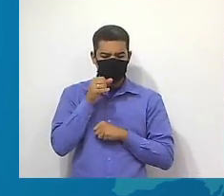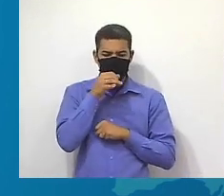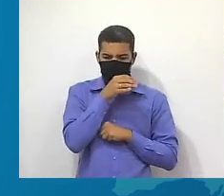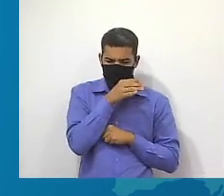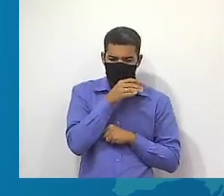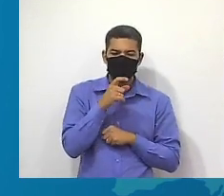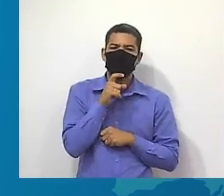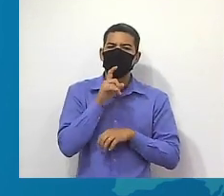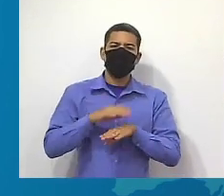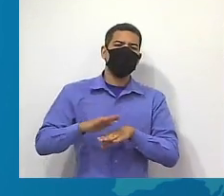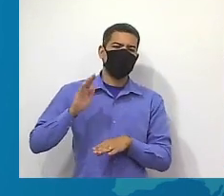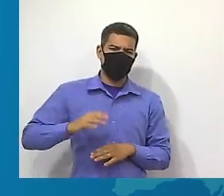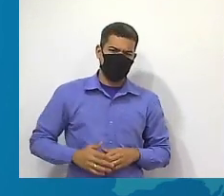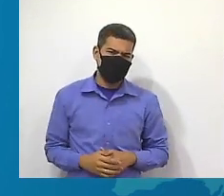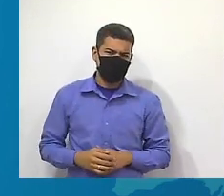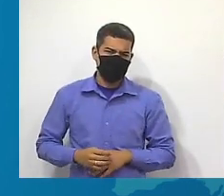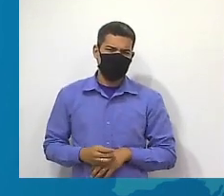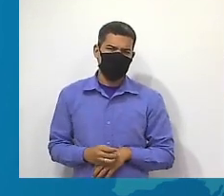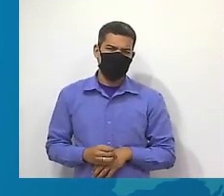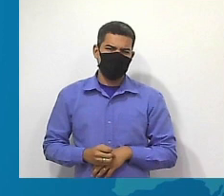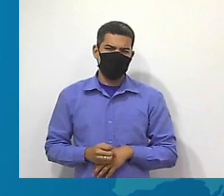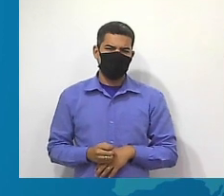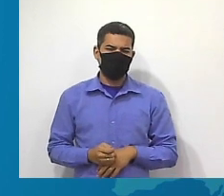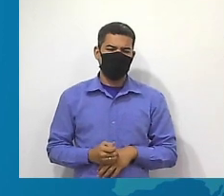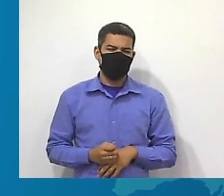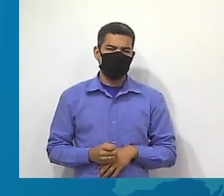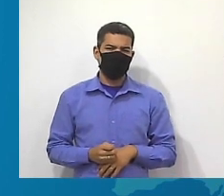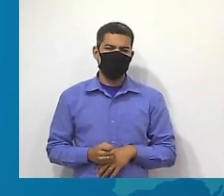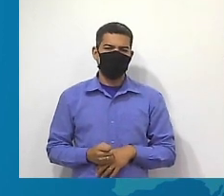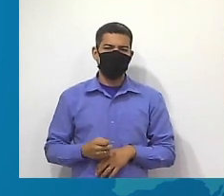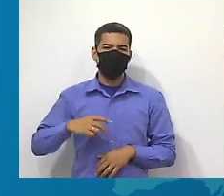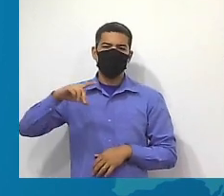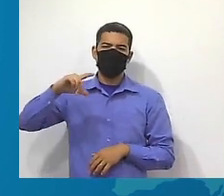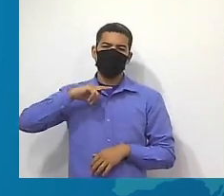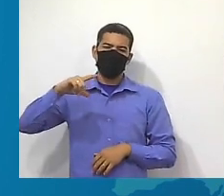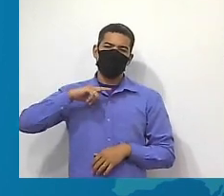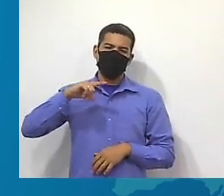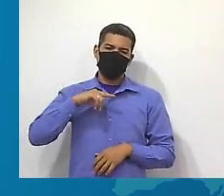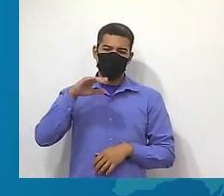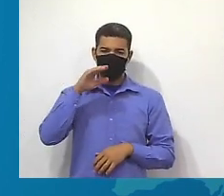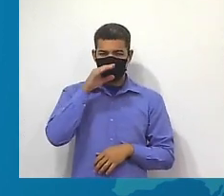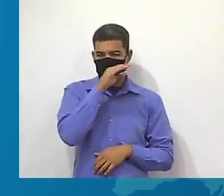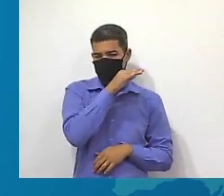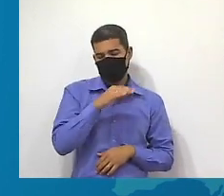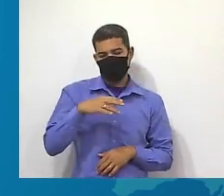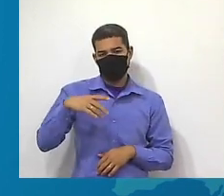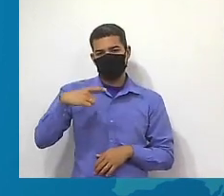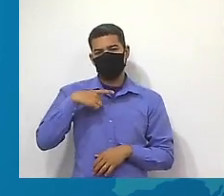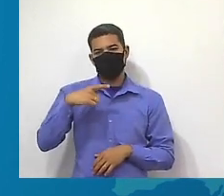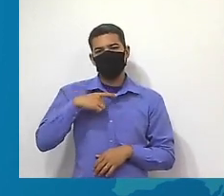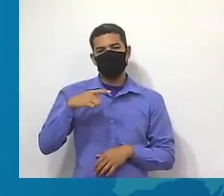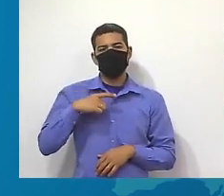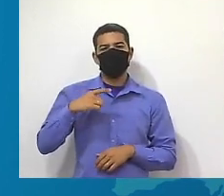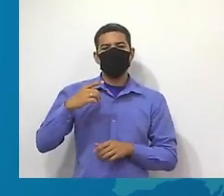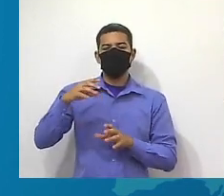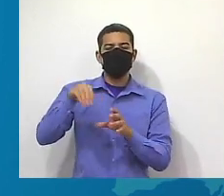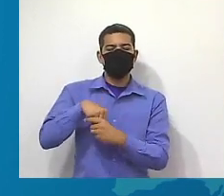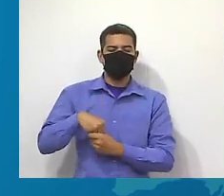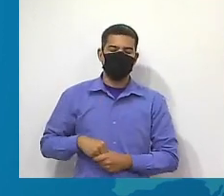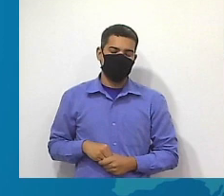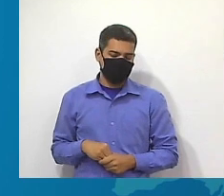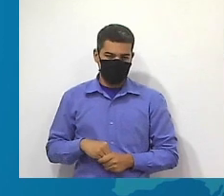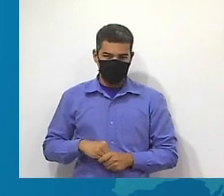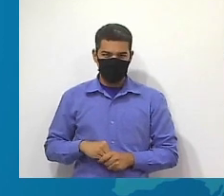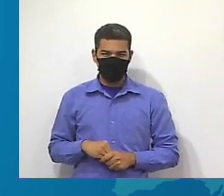Exatamente. Ao absorver calor, o calor não fica contido na forma de temperatura na molécula, mas